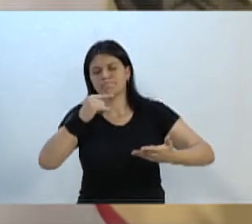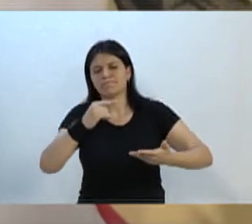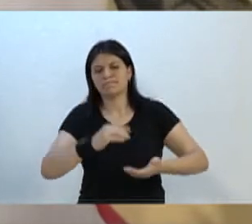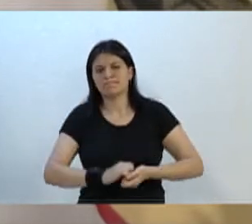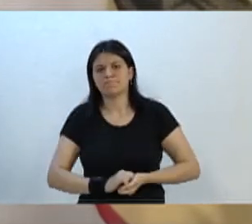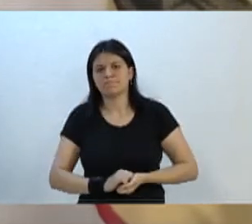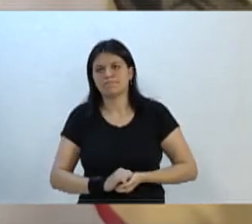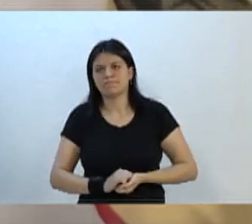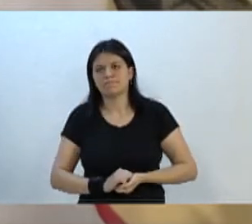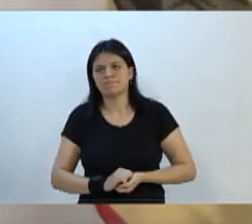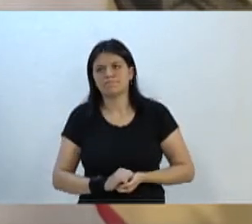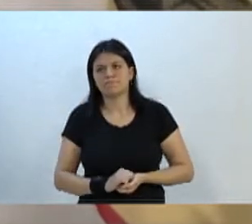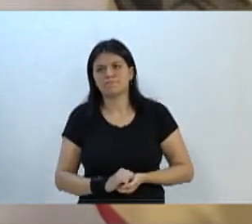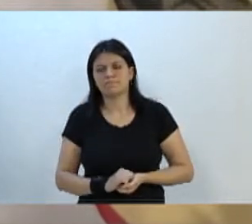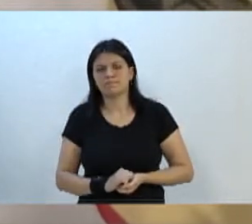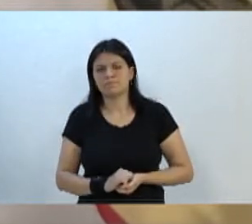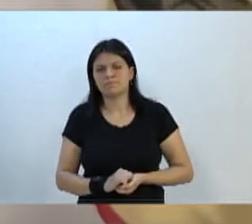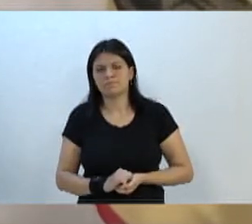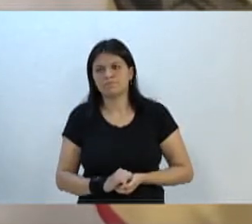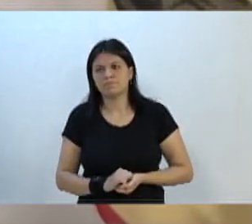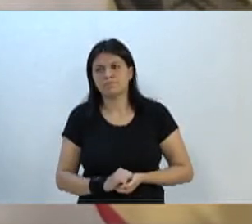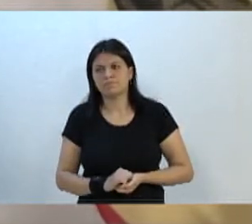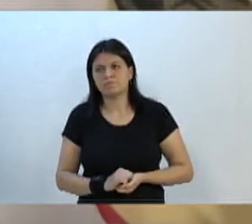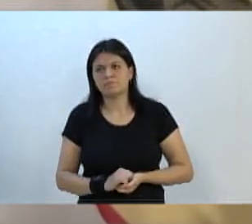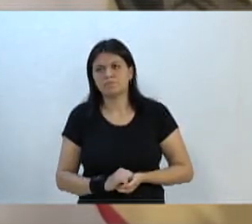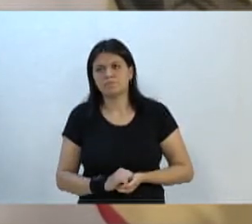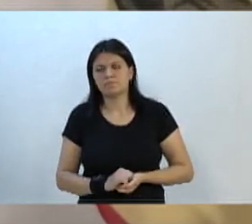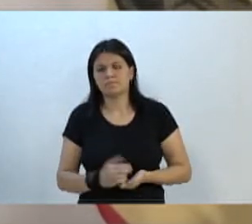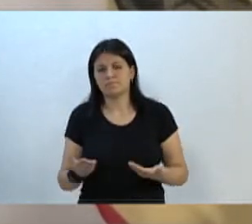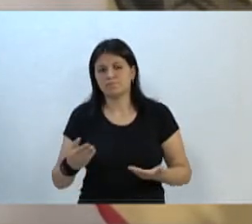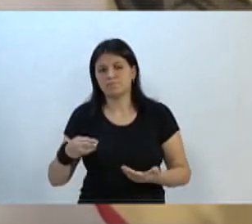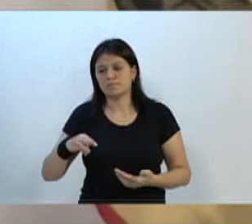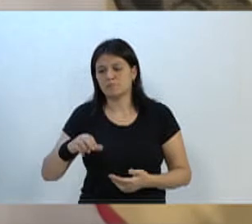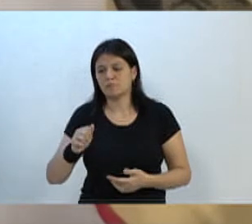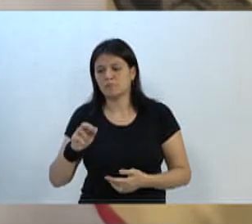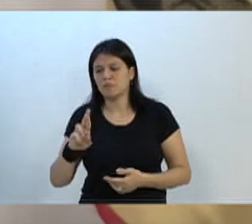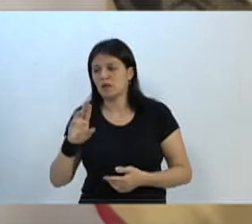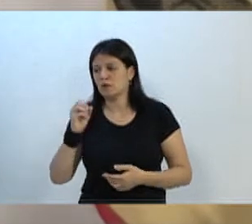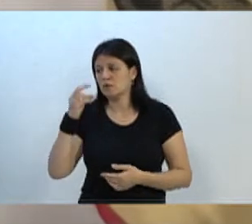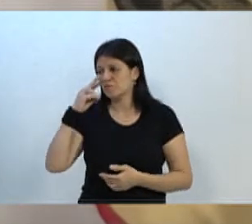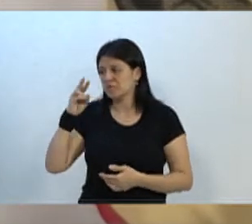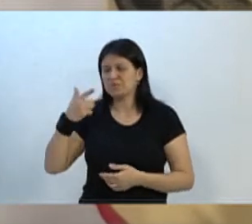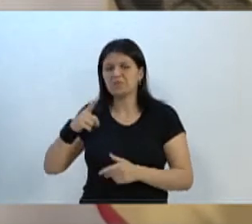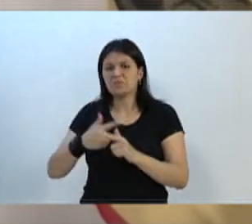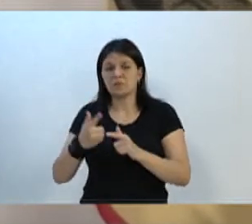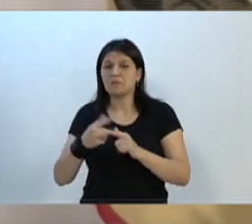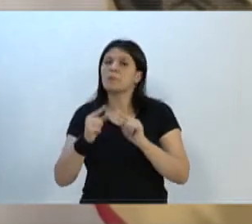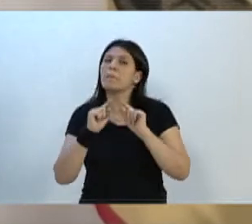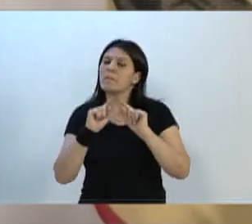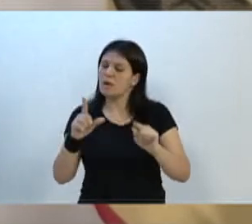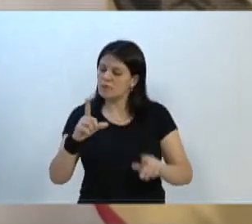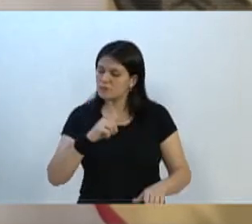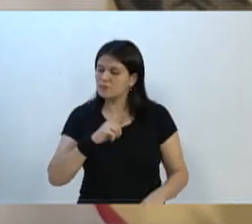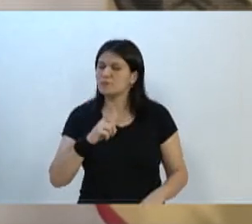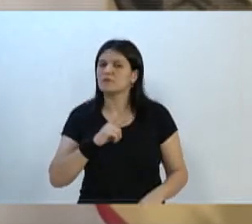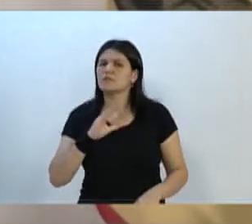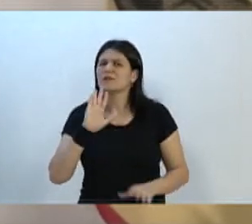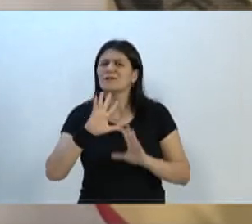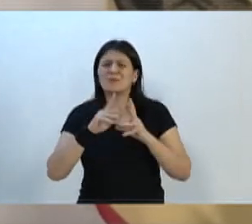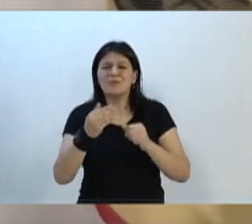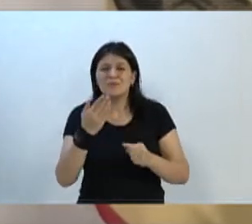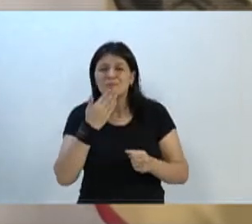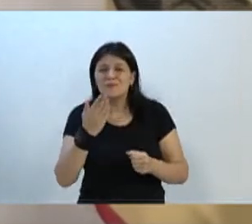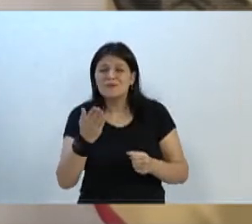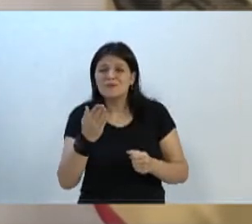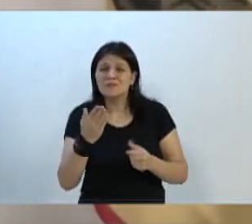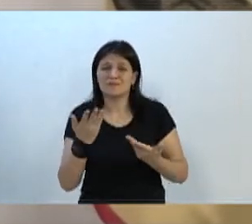ao visto de Seu Mauro não tem esse problema mas tem e a gente eu pedi todo mundo pediu para pelo